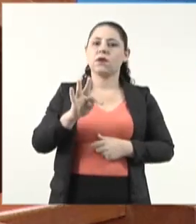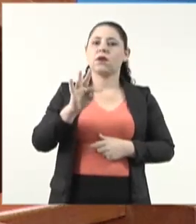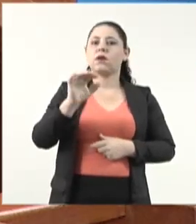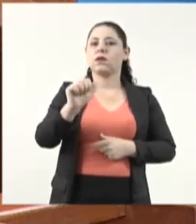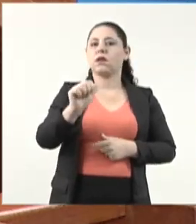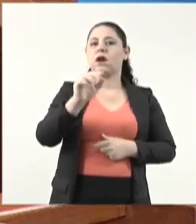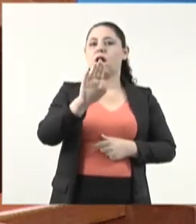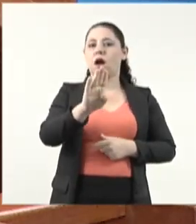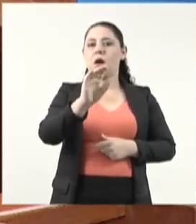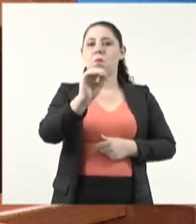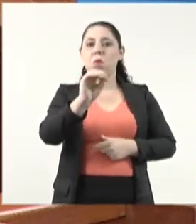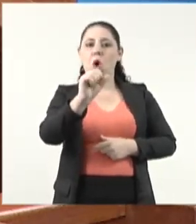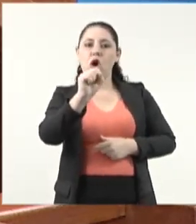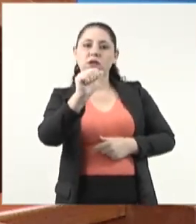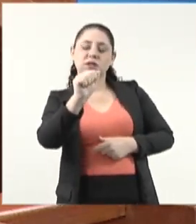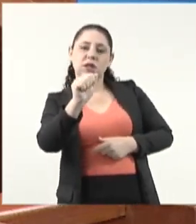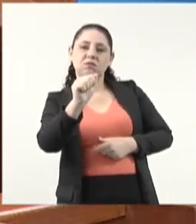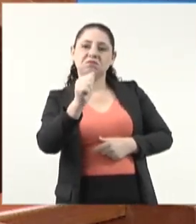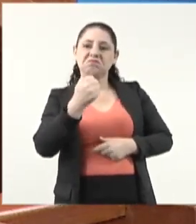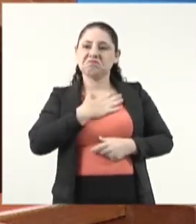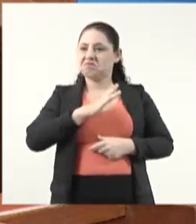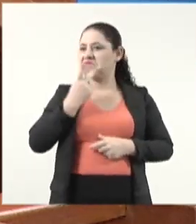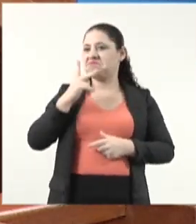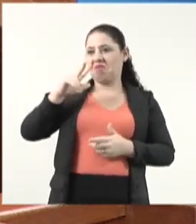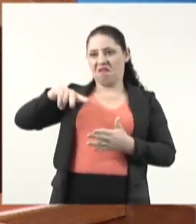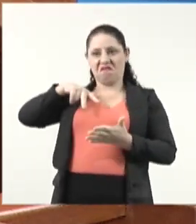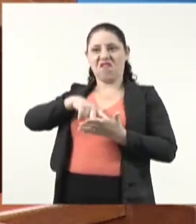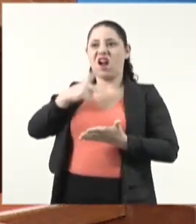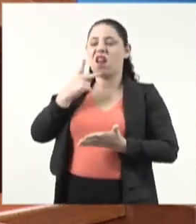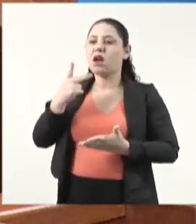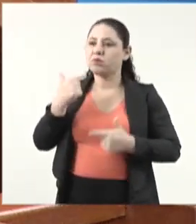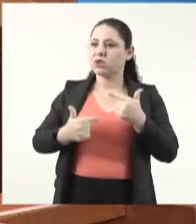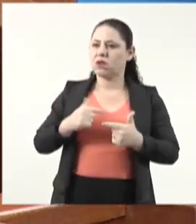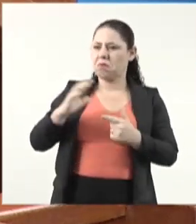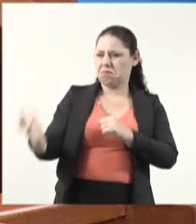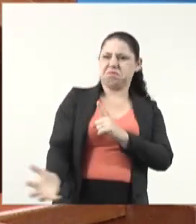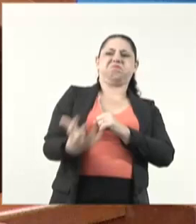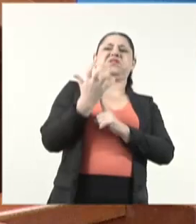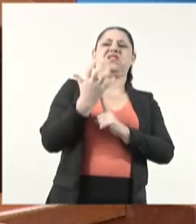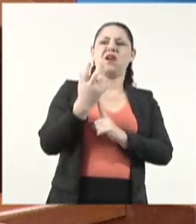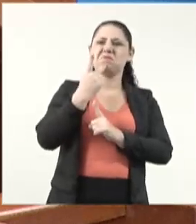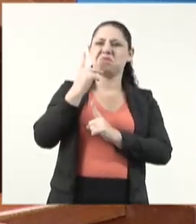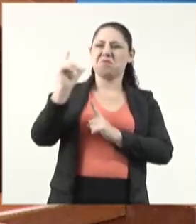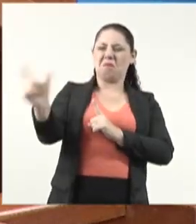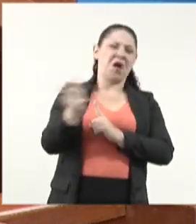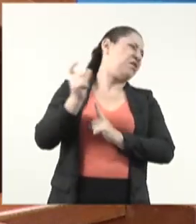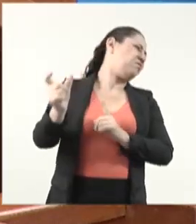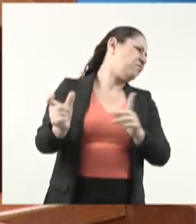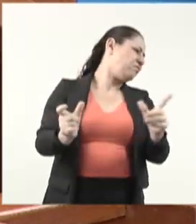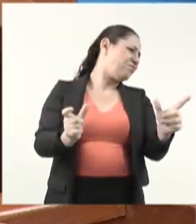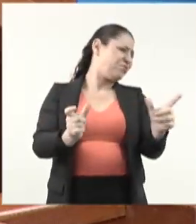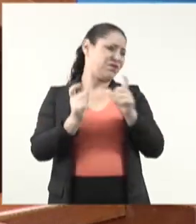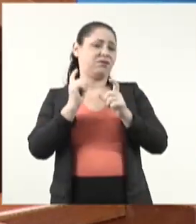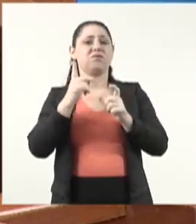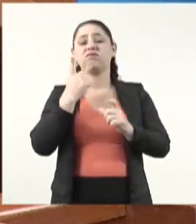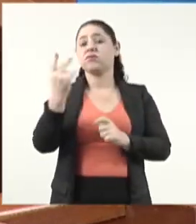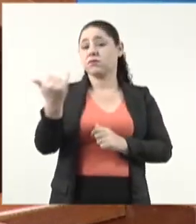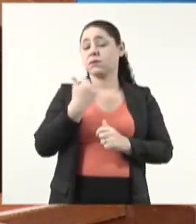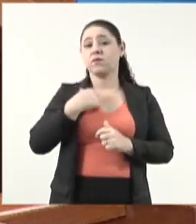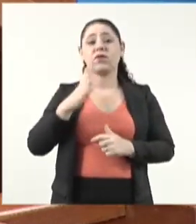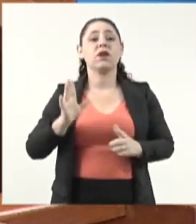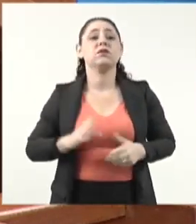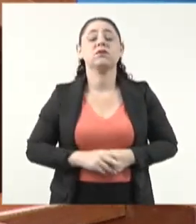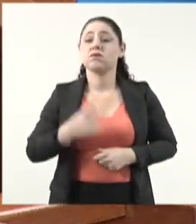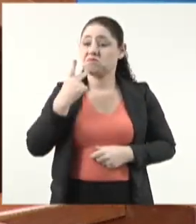do PP, não gostou da minha posição política e me atacou com palavras muito ofensivas, né? Ele disse que, para eu